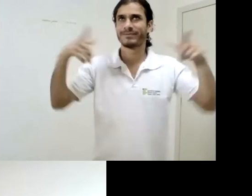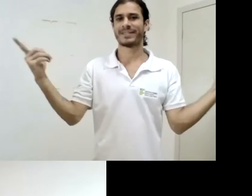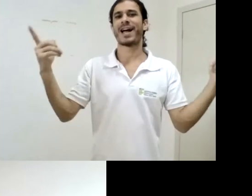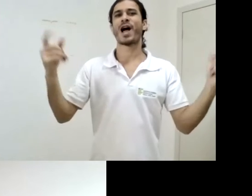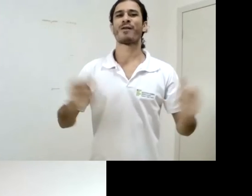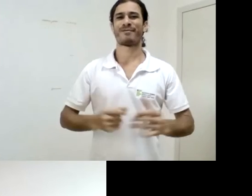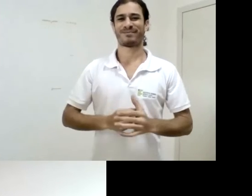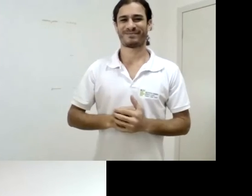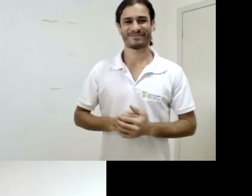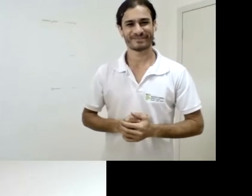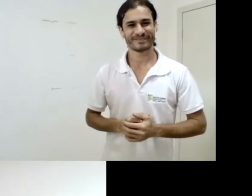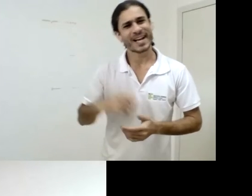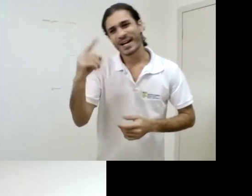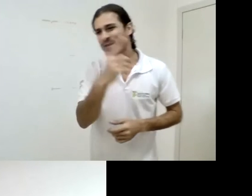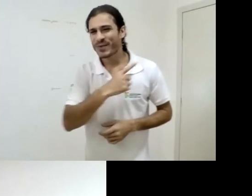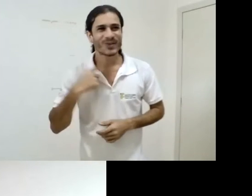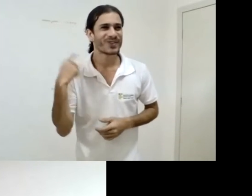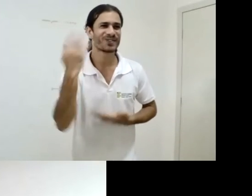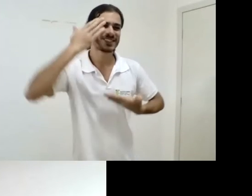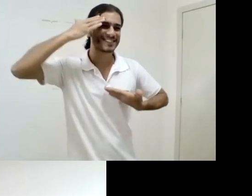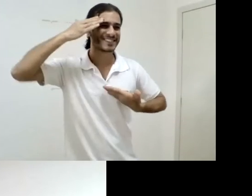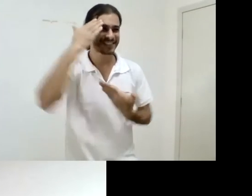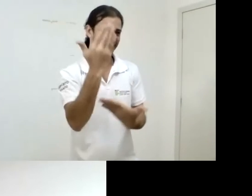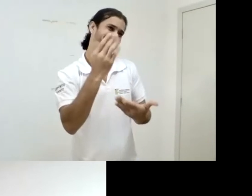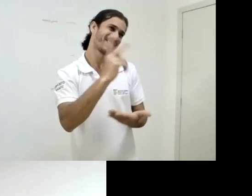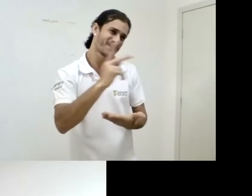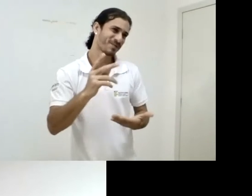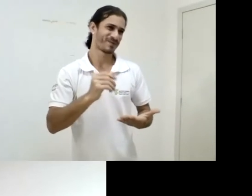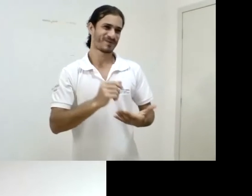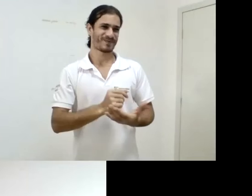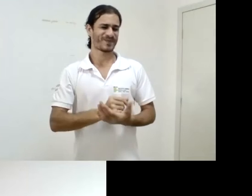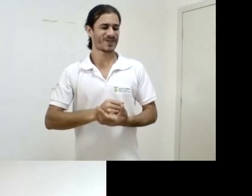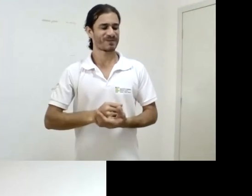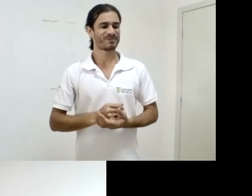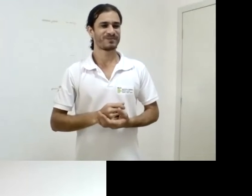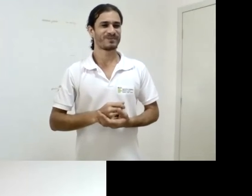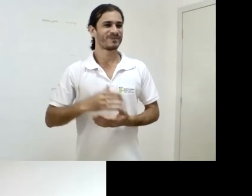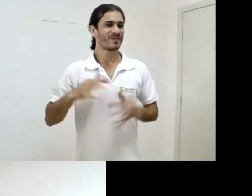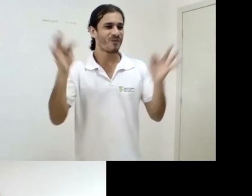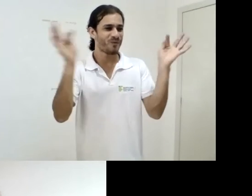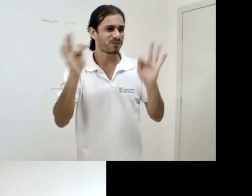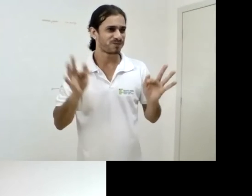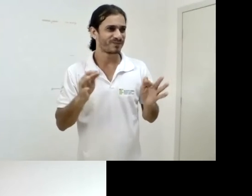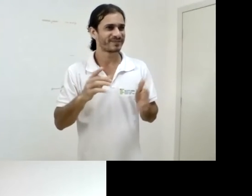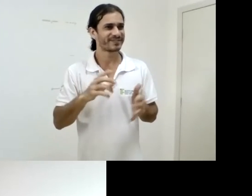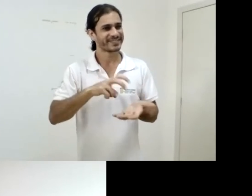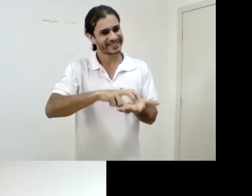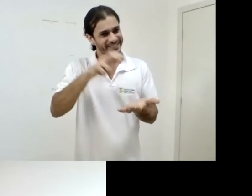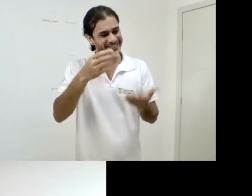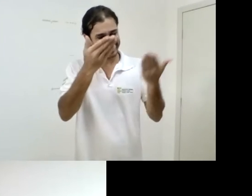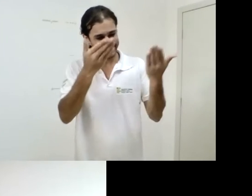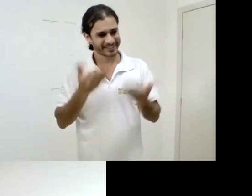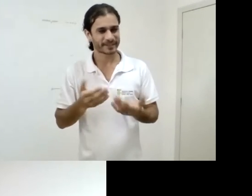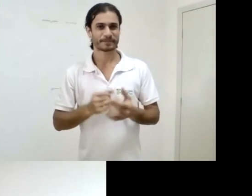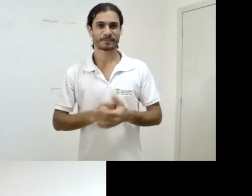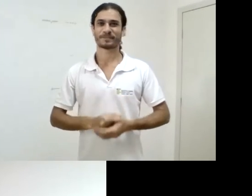joia, professora. Nós que agradecemos. foi uma honra tê-la conosco essa manhã. Tá bom. Um beijo, gente. Um abraço. Tchau, tchau. Você